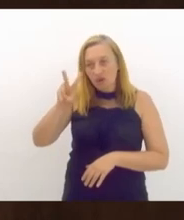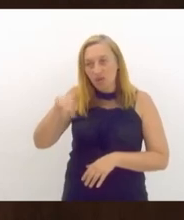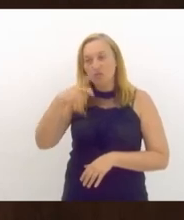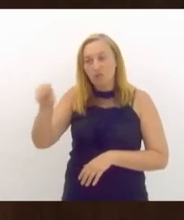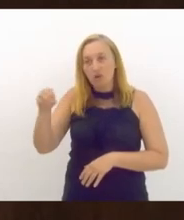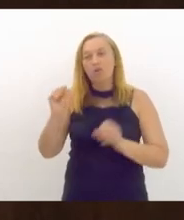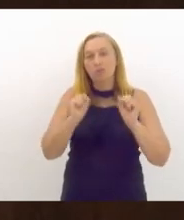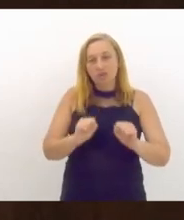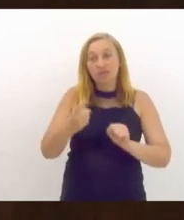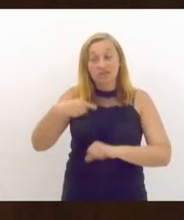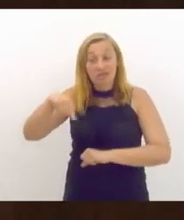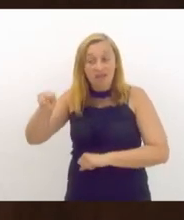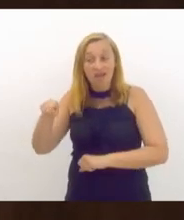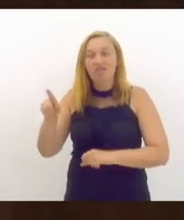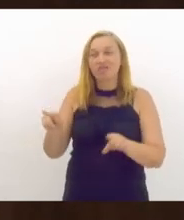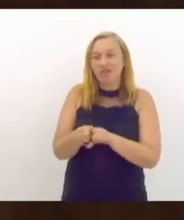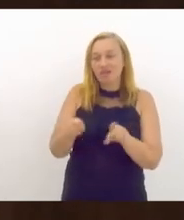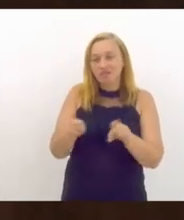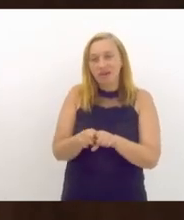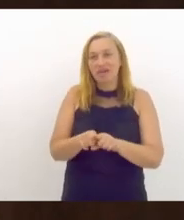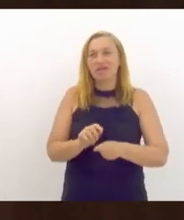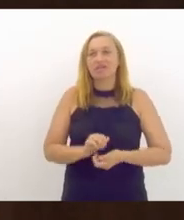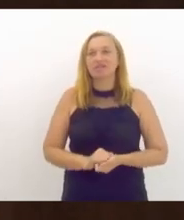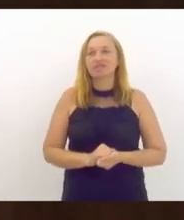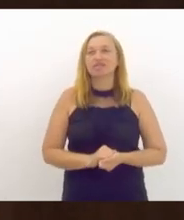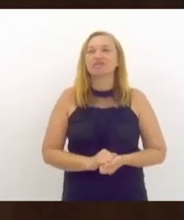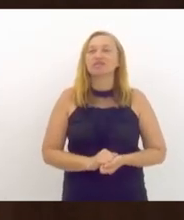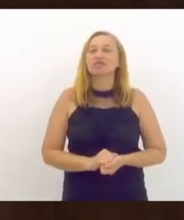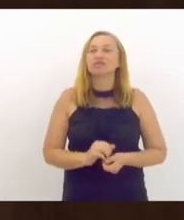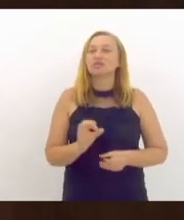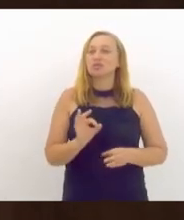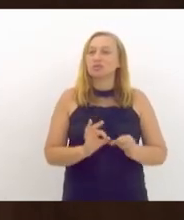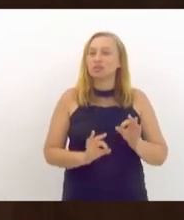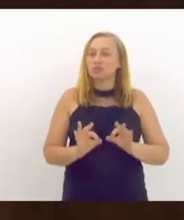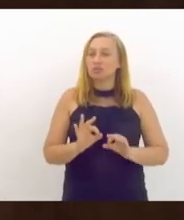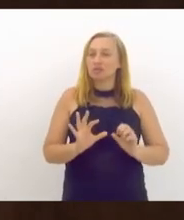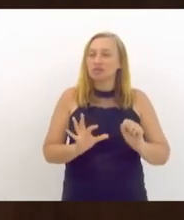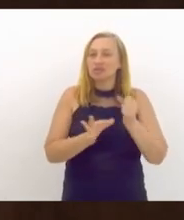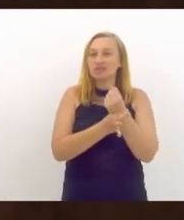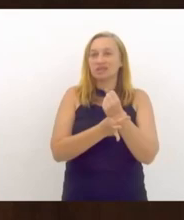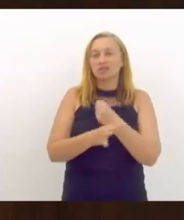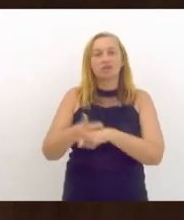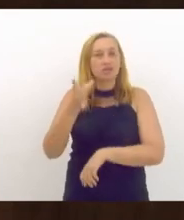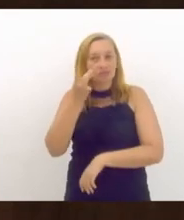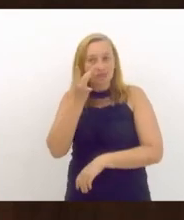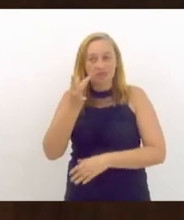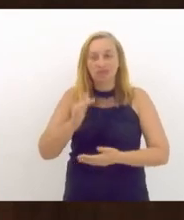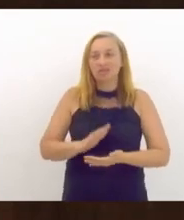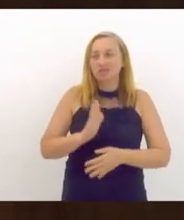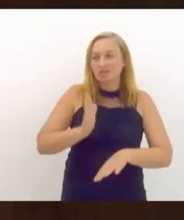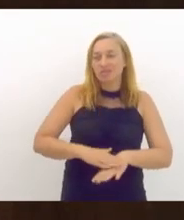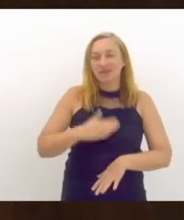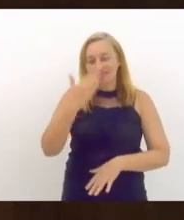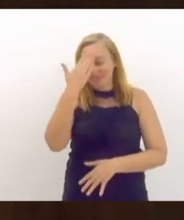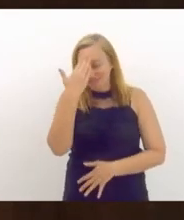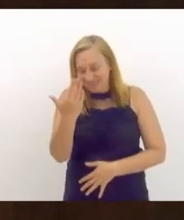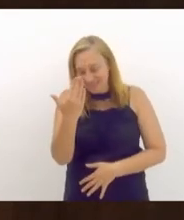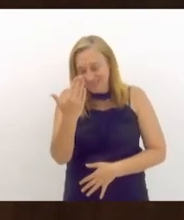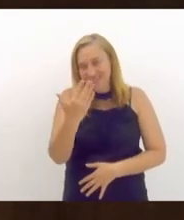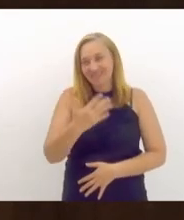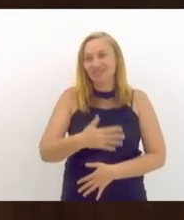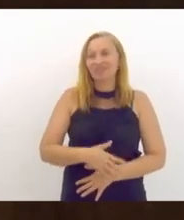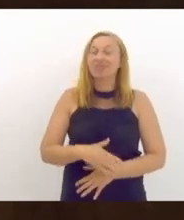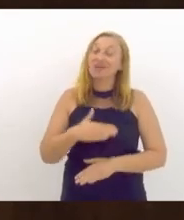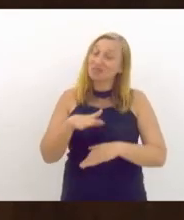lá, também tendo o programa Segurança Presente. No mais, agradecer